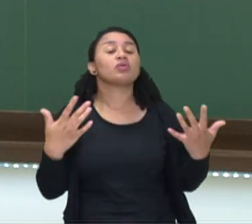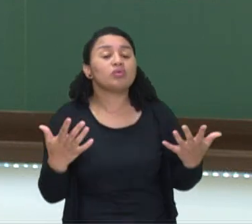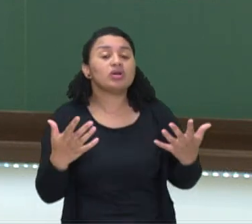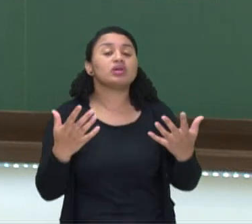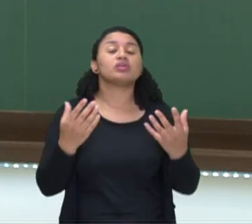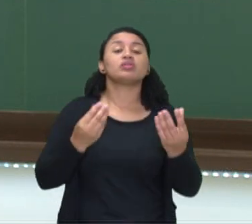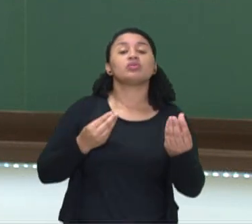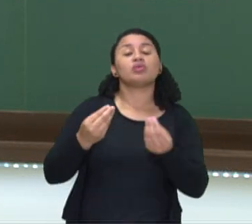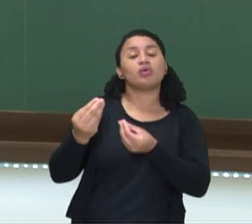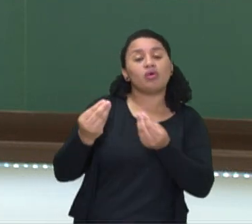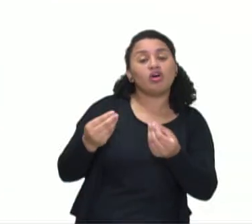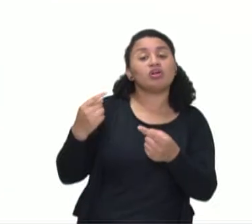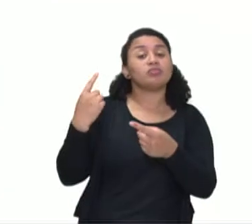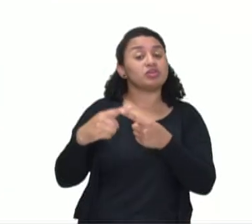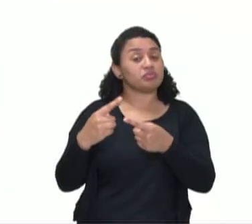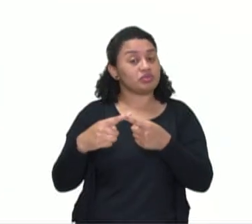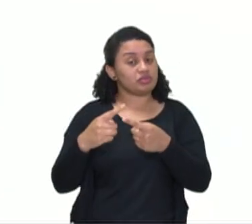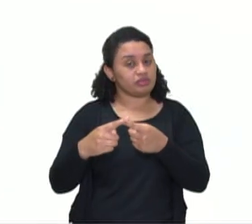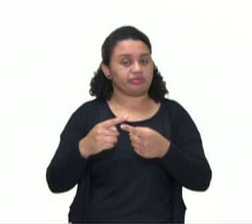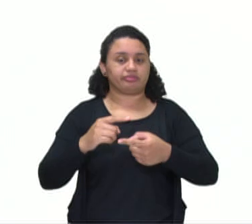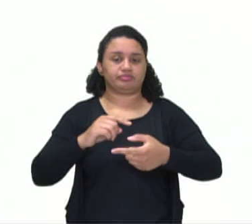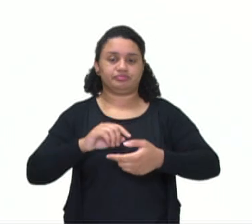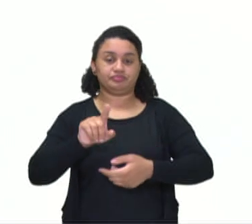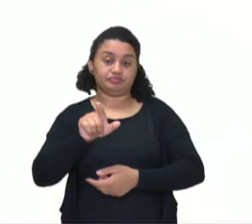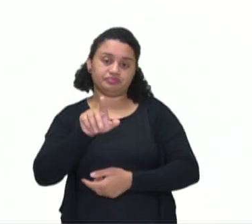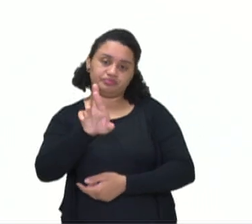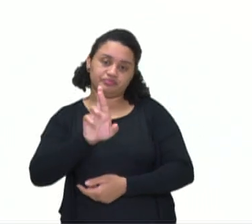fato. Responda.